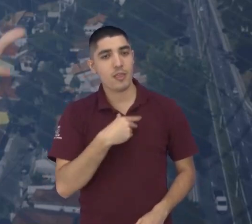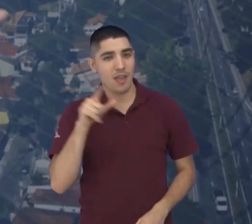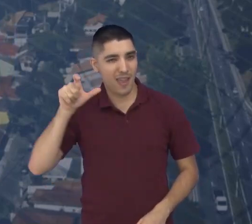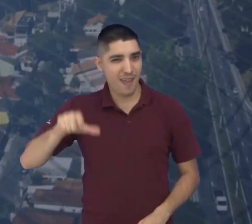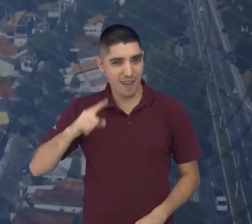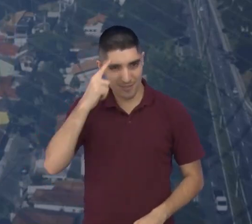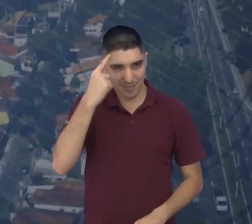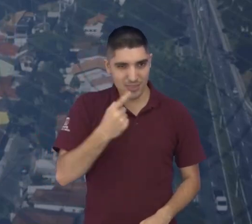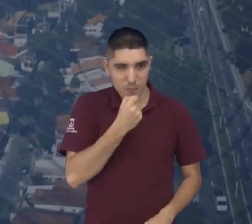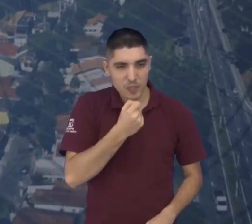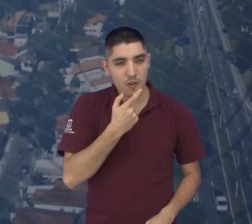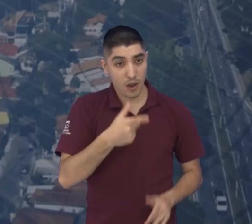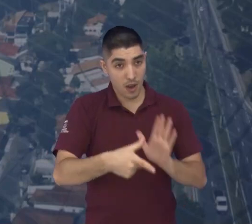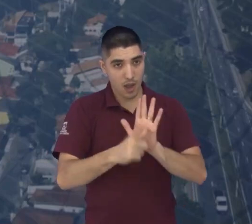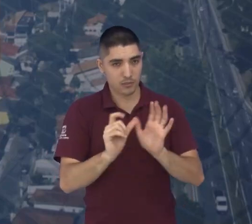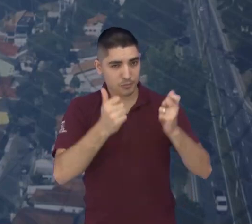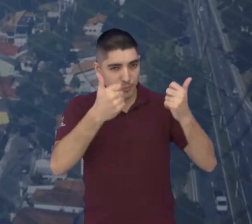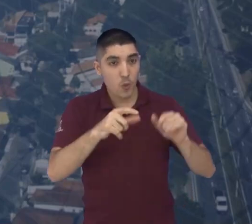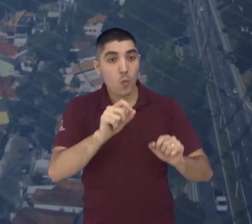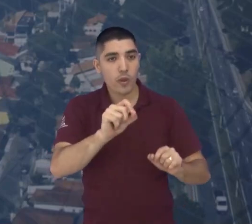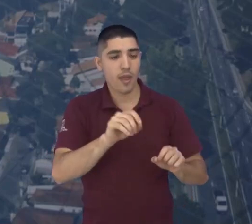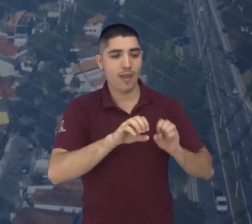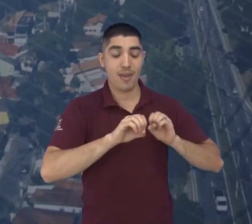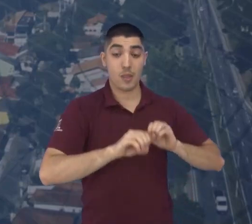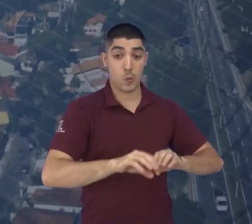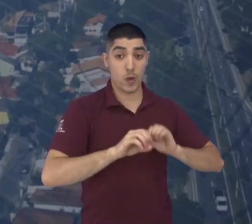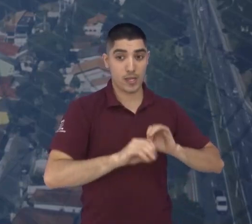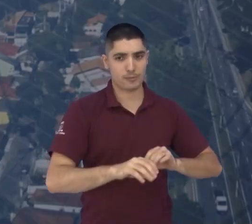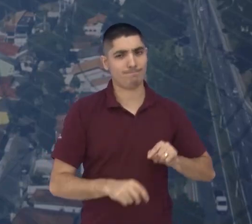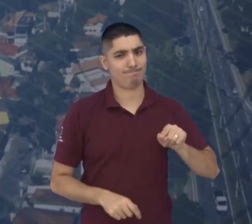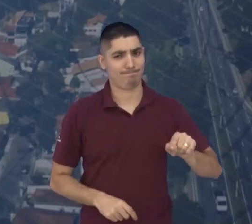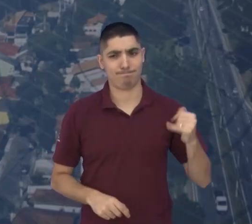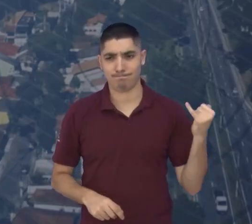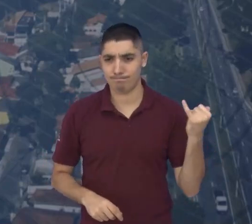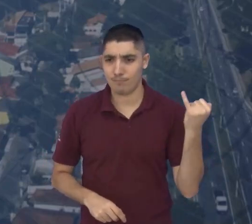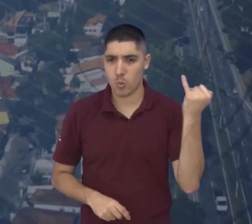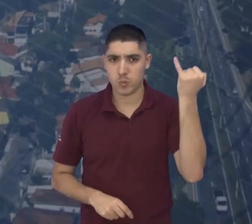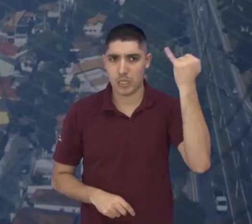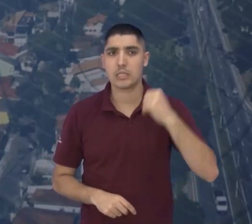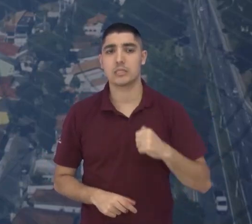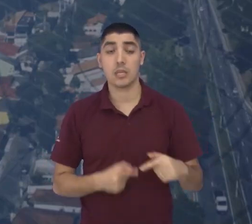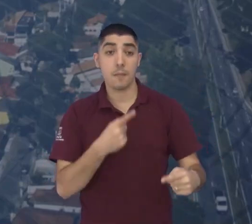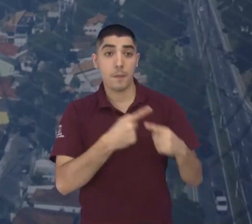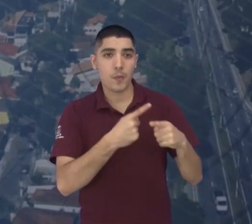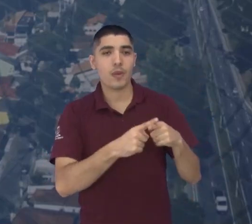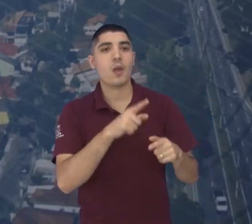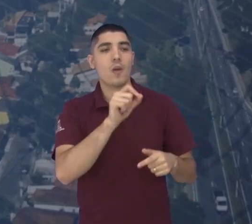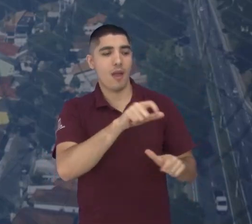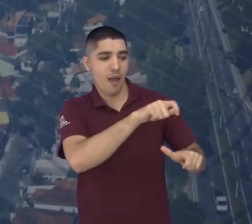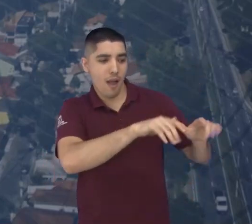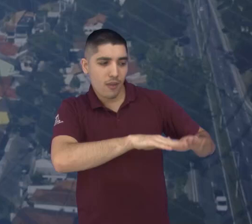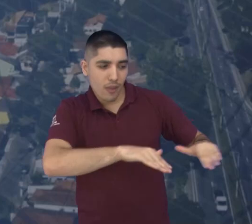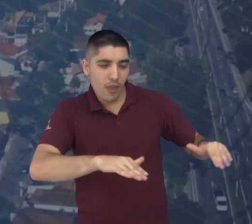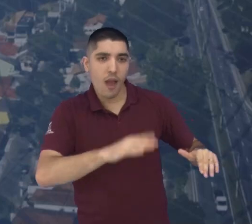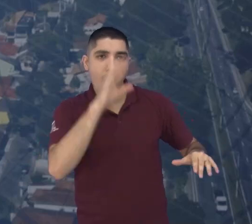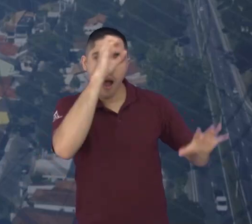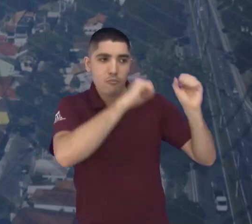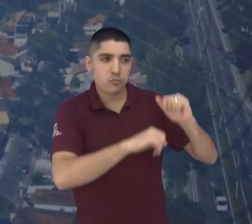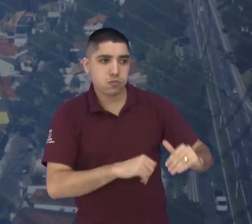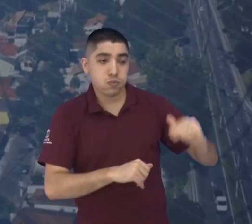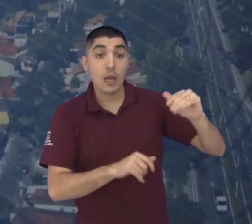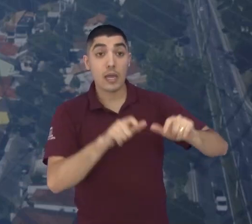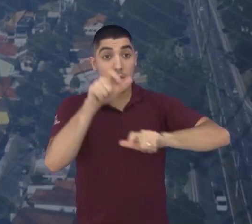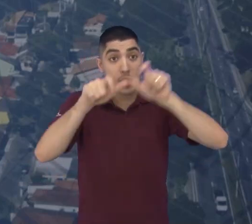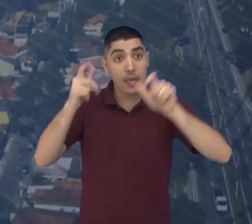é primordial, né, desde a base e também para que as pessoas, quando a gente fala de patrimônios, da preservação,